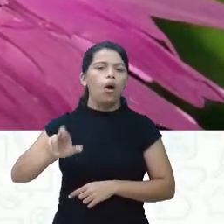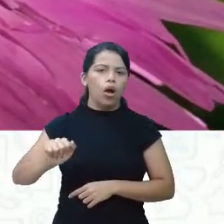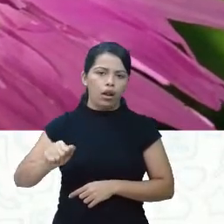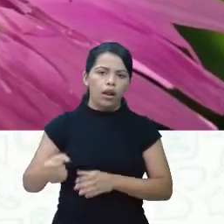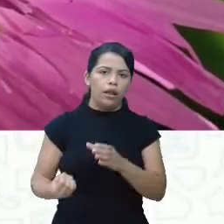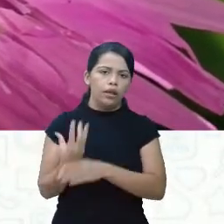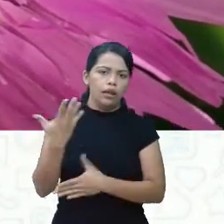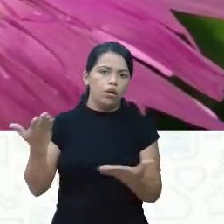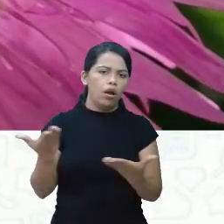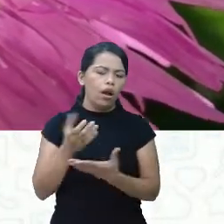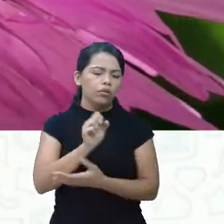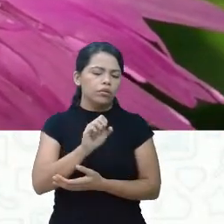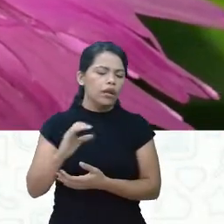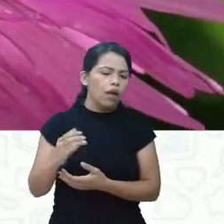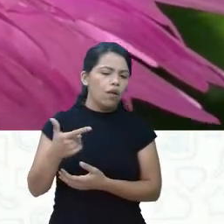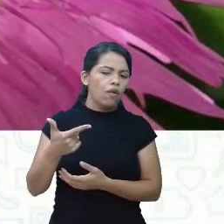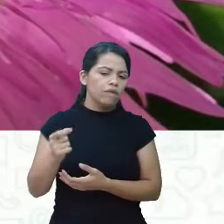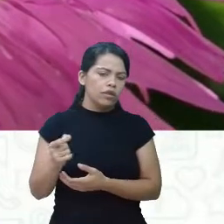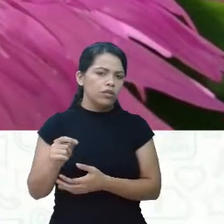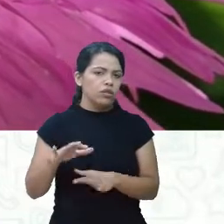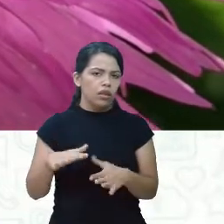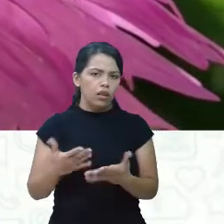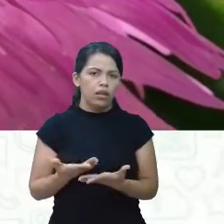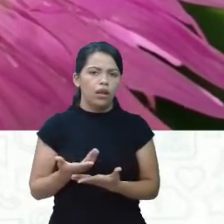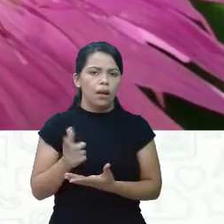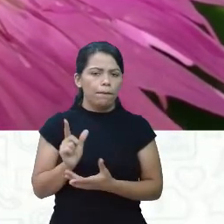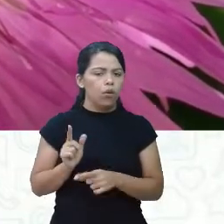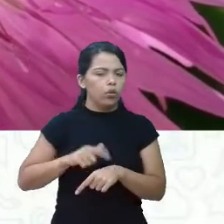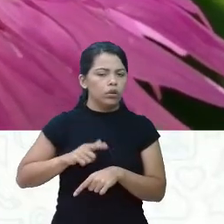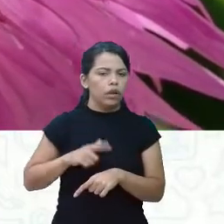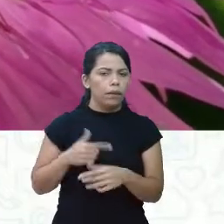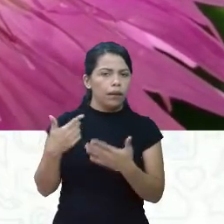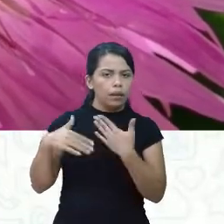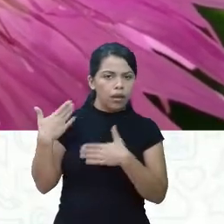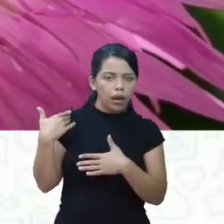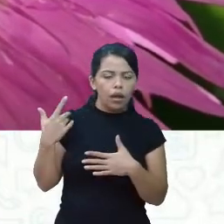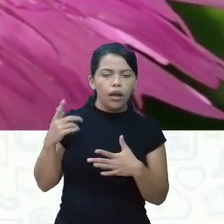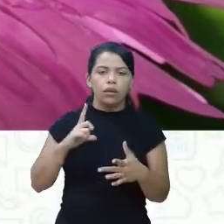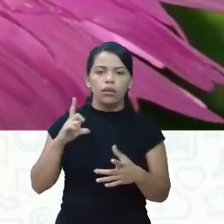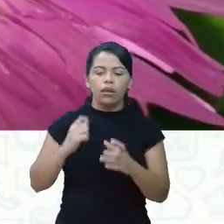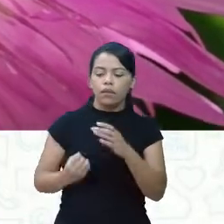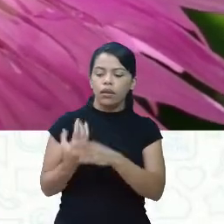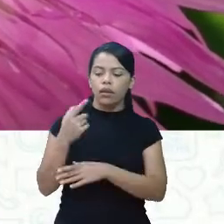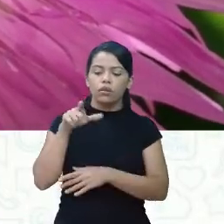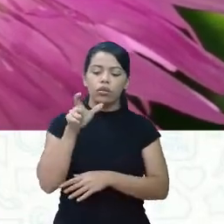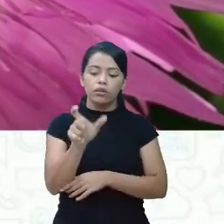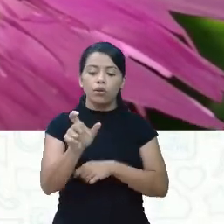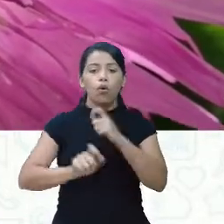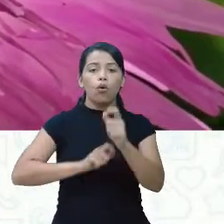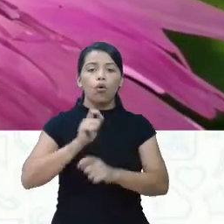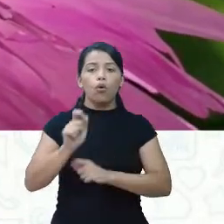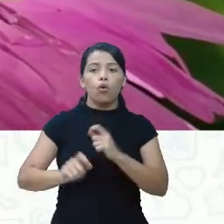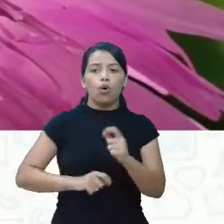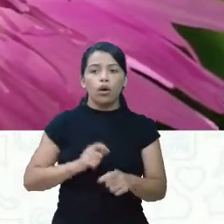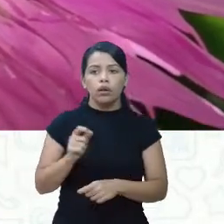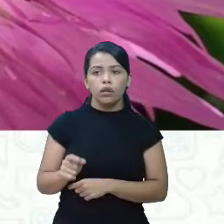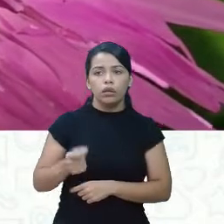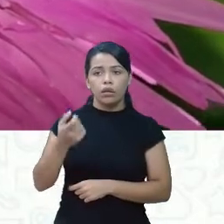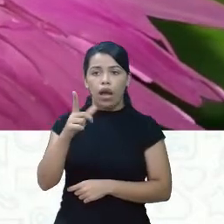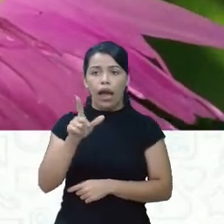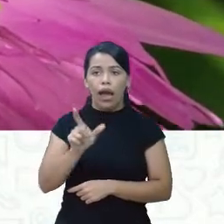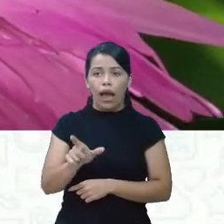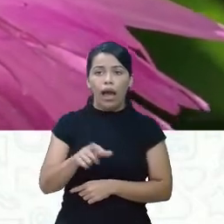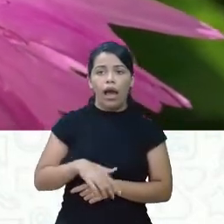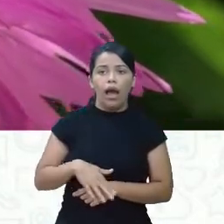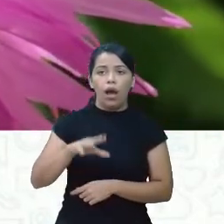tempo, né? Porque a gente está no início do século XXI. E a criação desse termo é atribuída a Murray Schafer, que